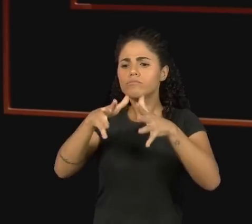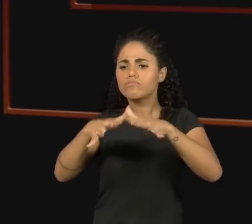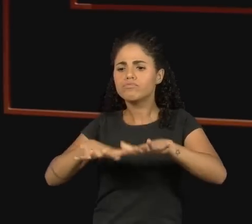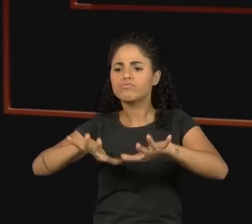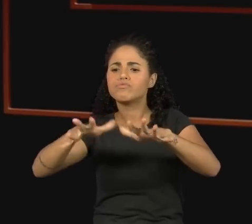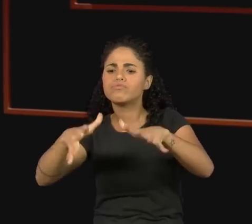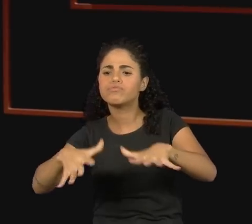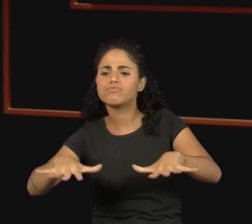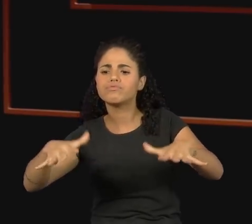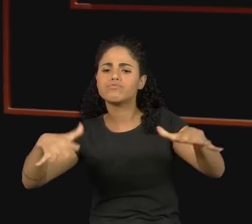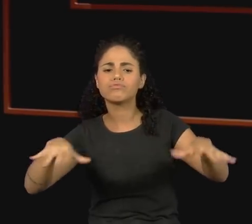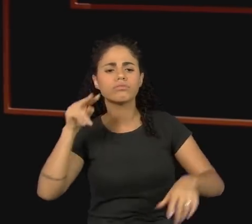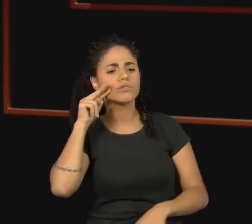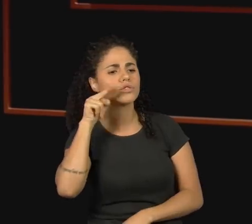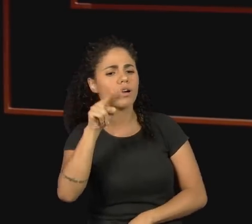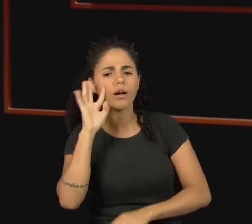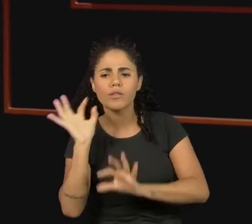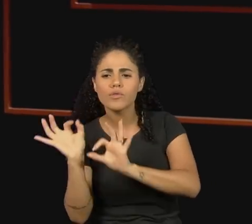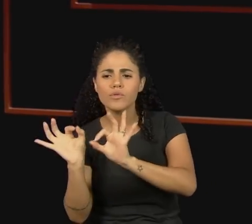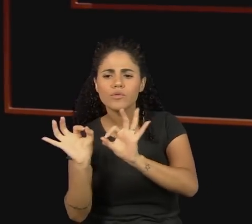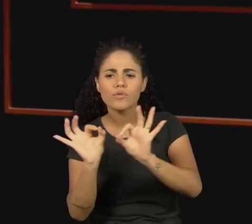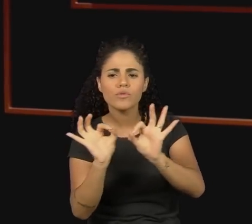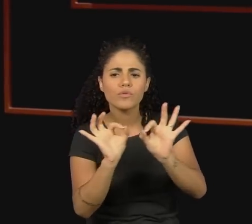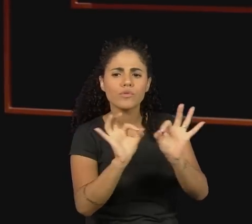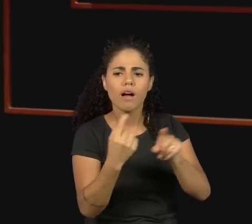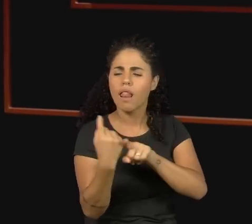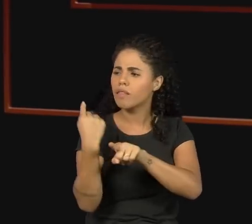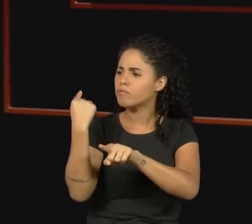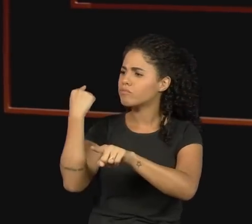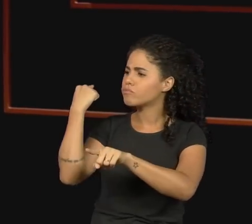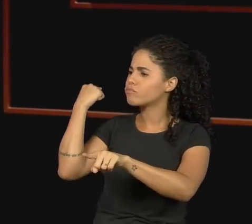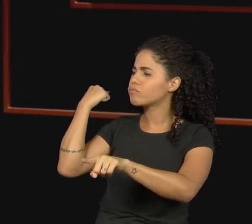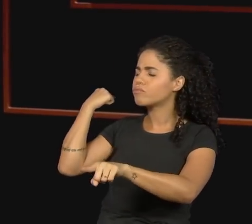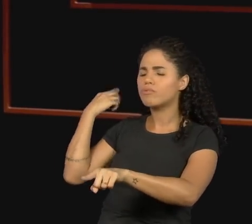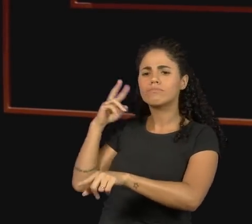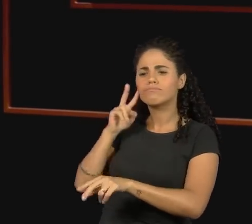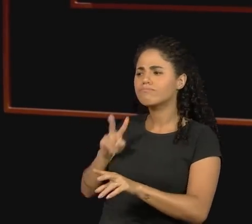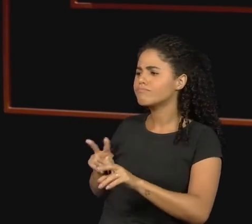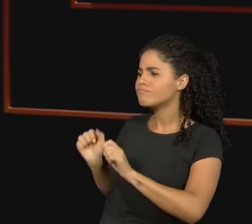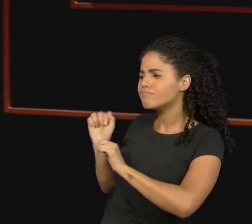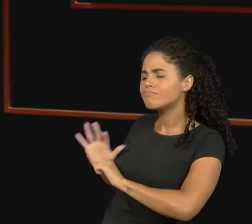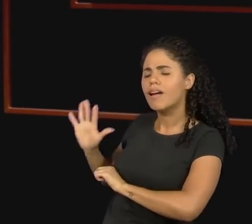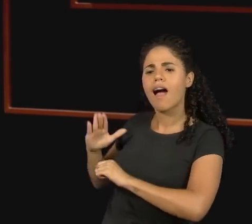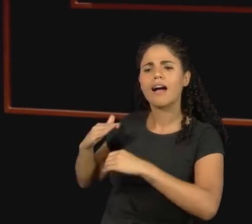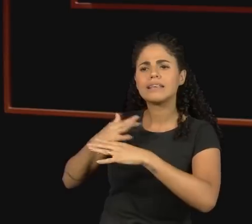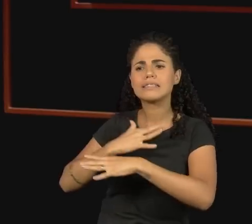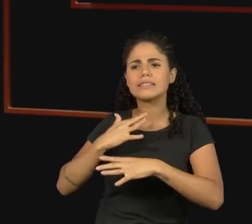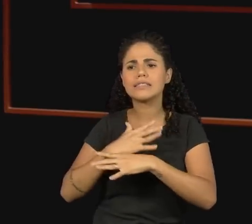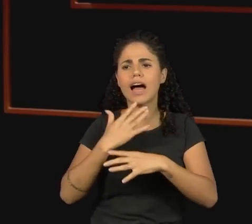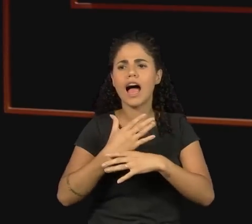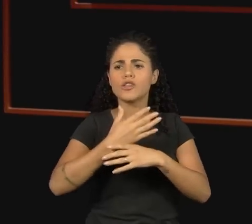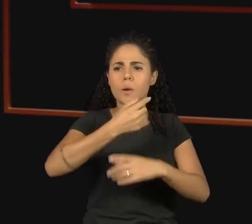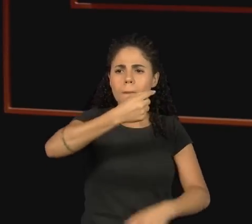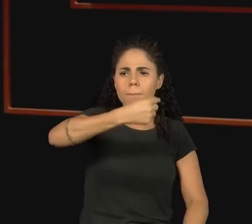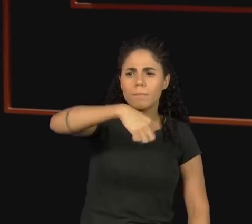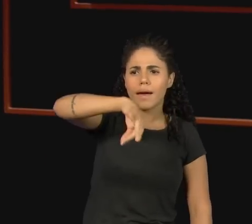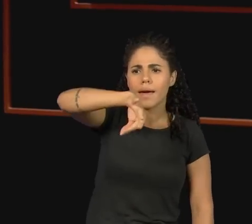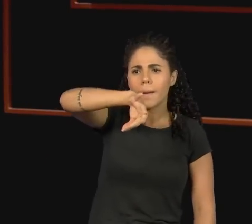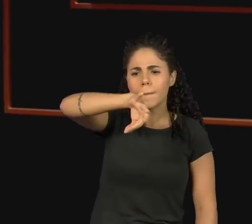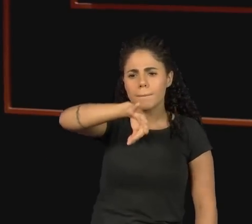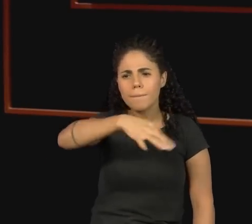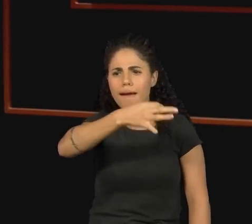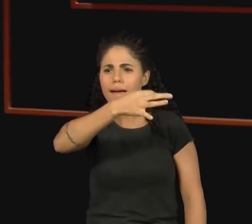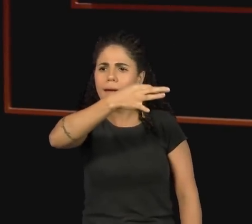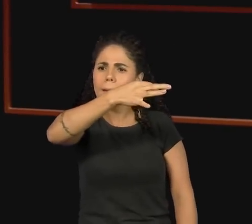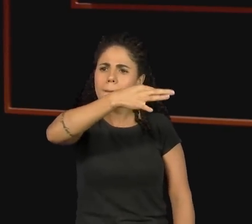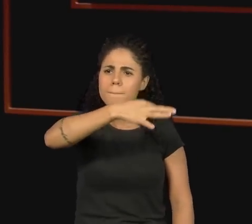a ressaca. Atrás de mim, as ruínas da Europa. Os sinos anunciavam os funerais nacionais. Assassino e